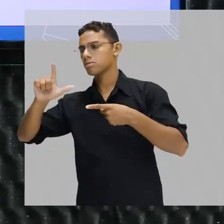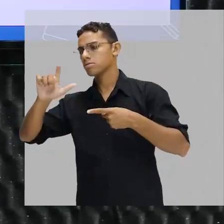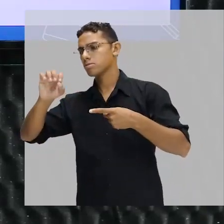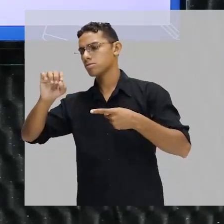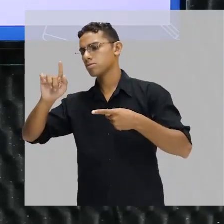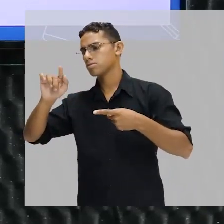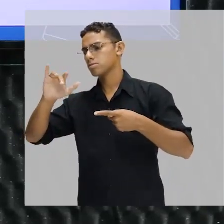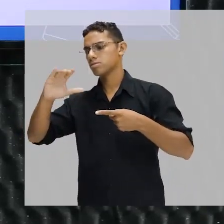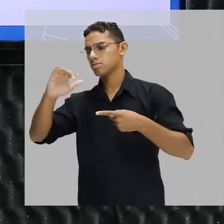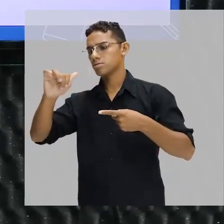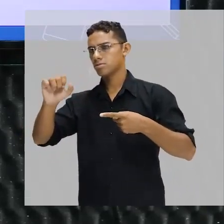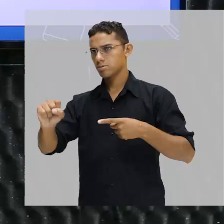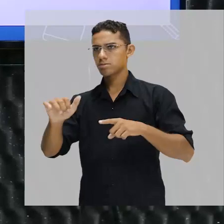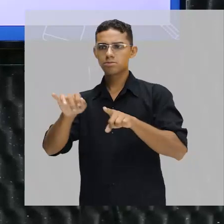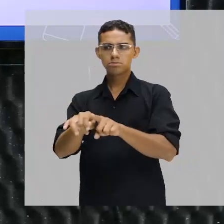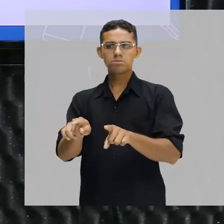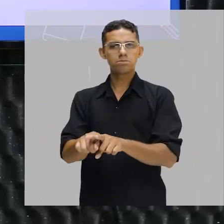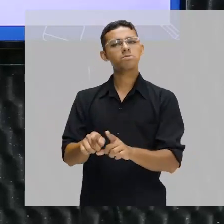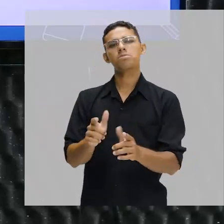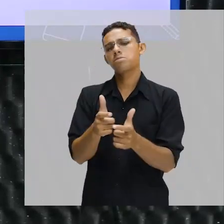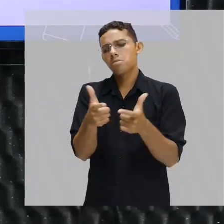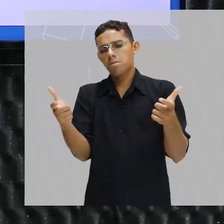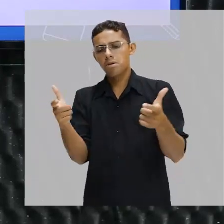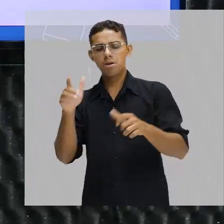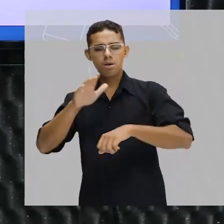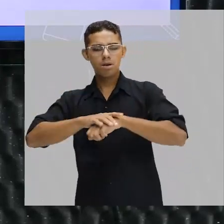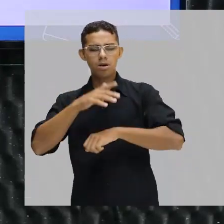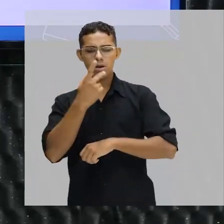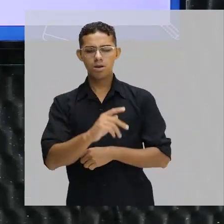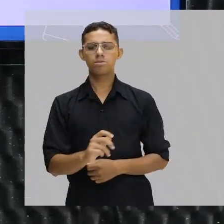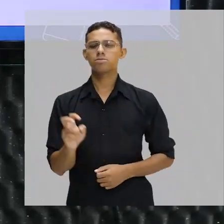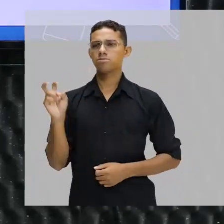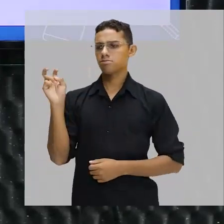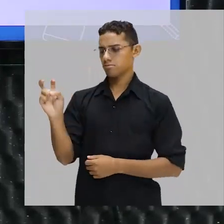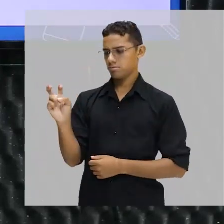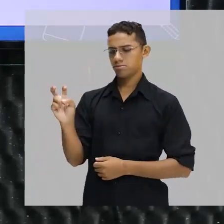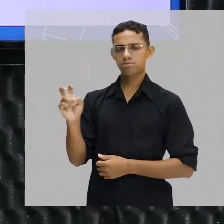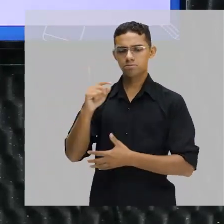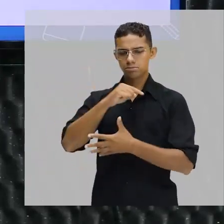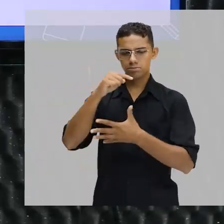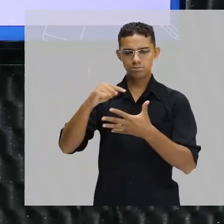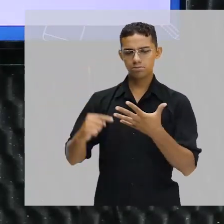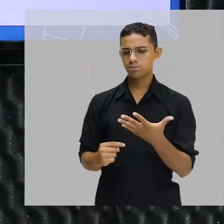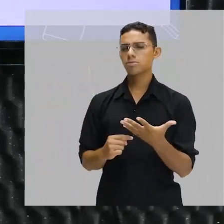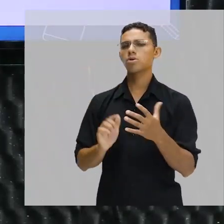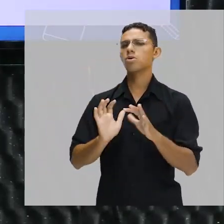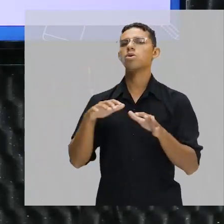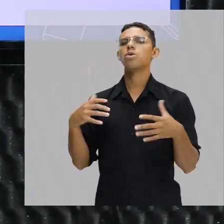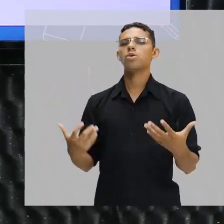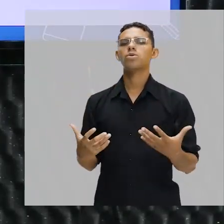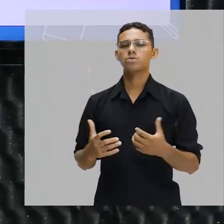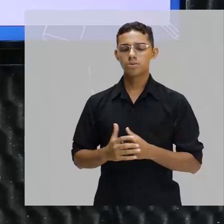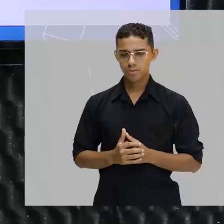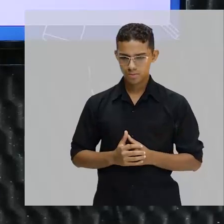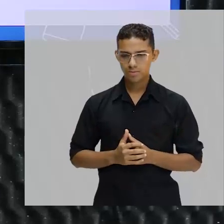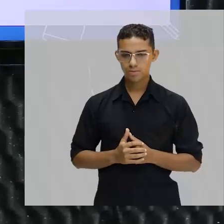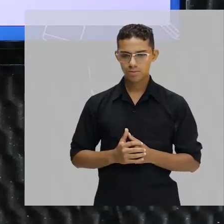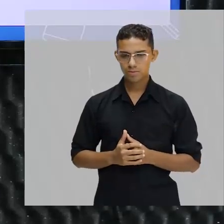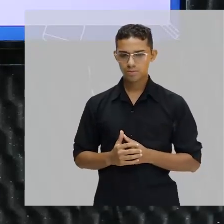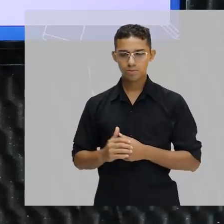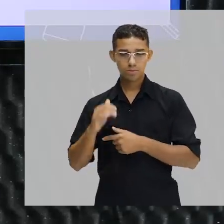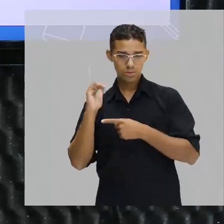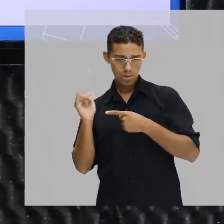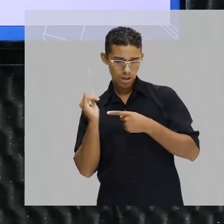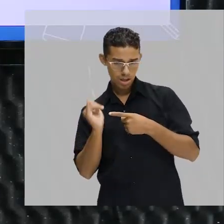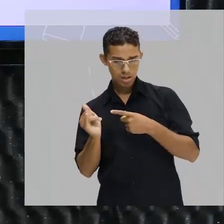mas a predominância maior serão essas 5 categorias. Quais são as 5 categorias?